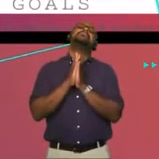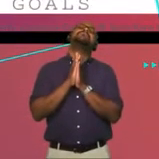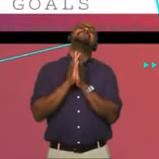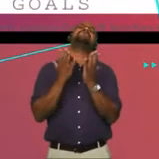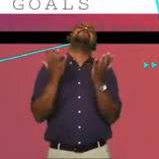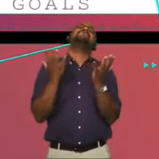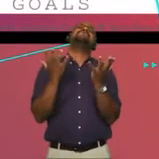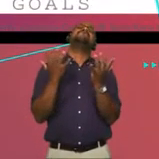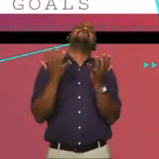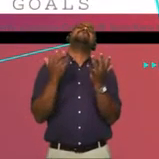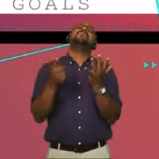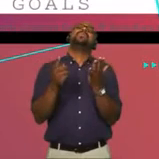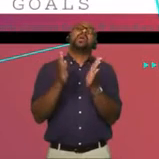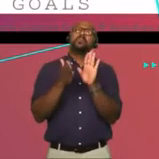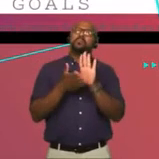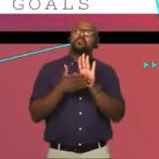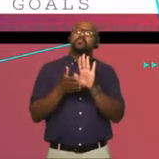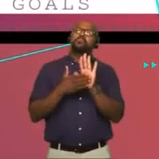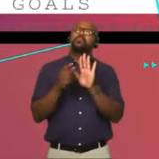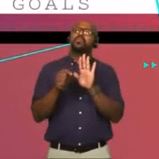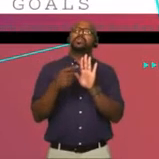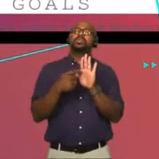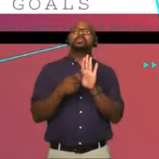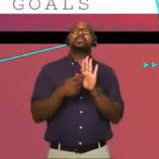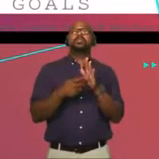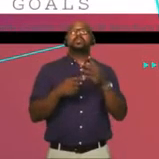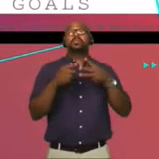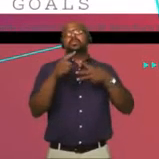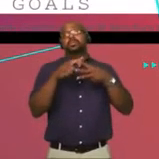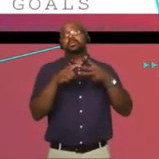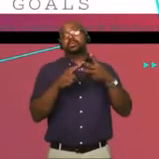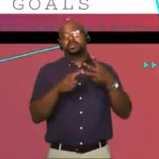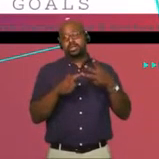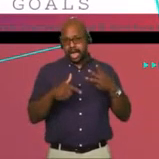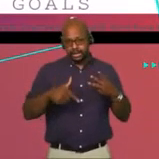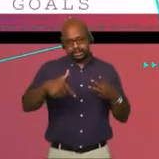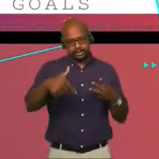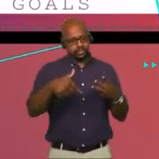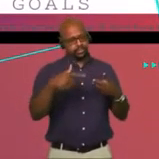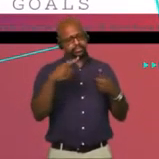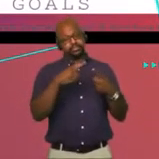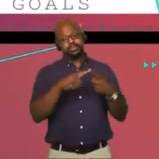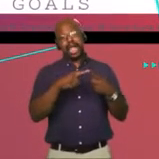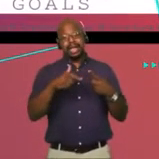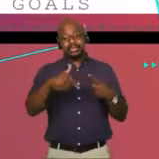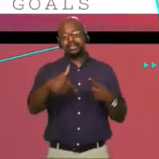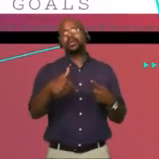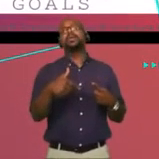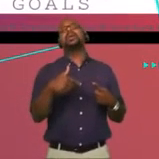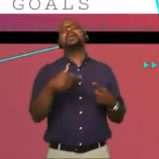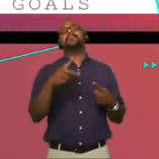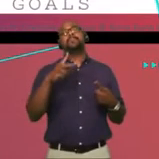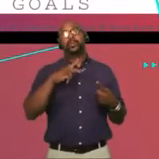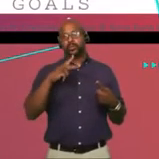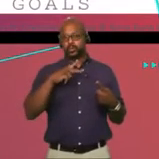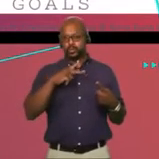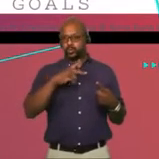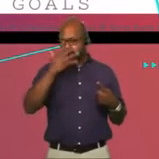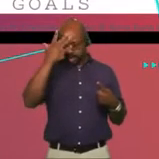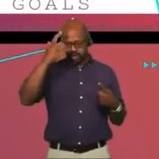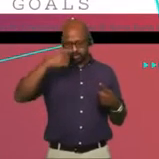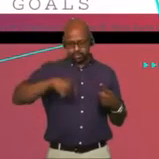basicamente essa proposta tem são três níveis de ações não ações pessoais